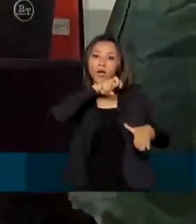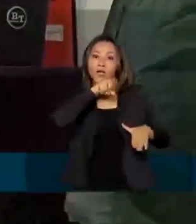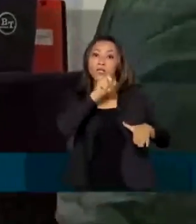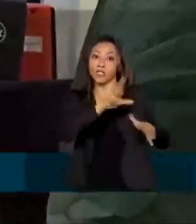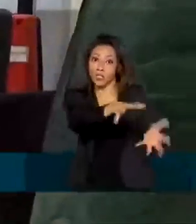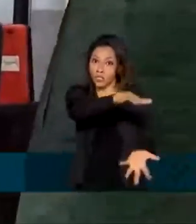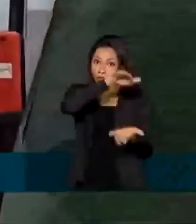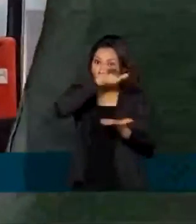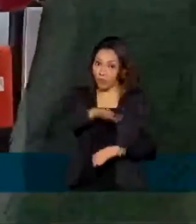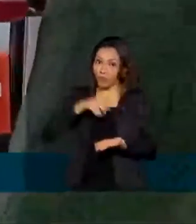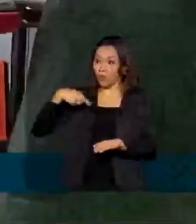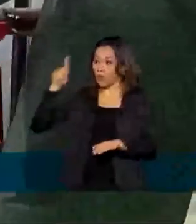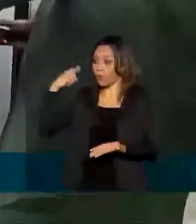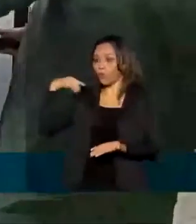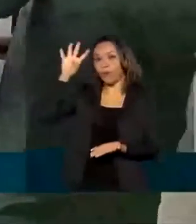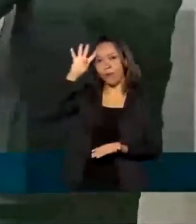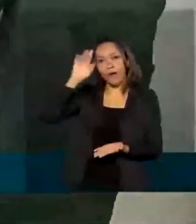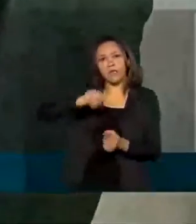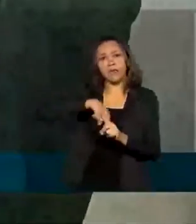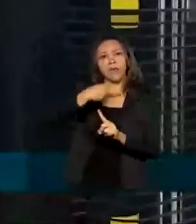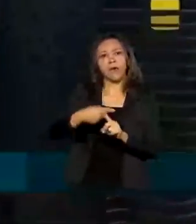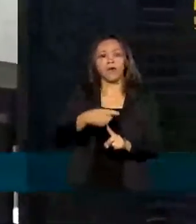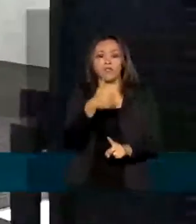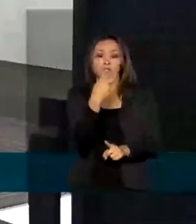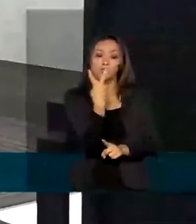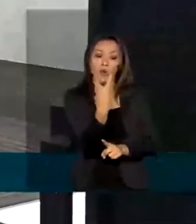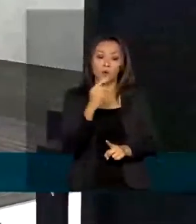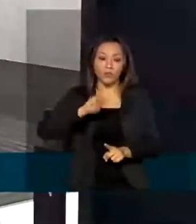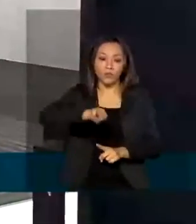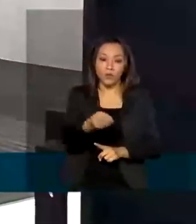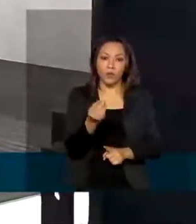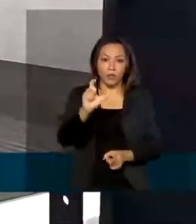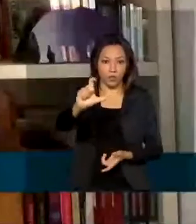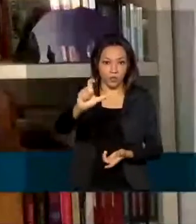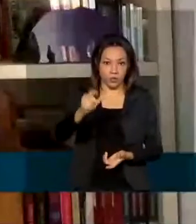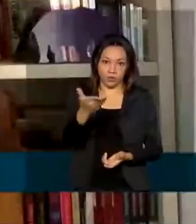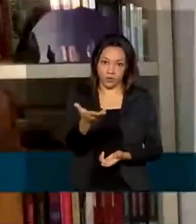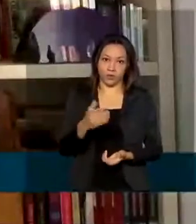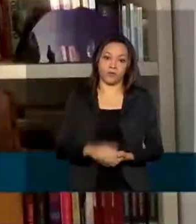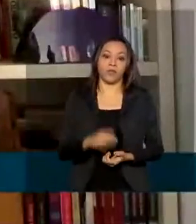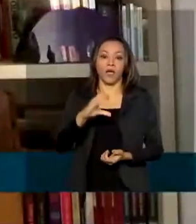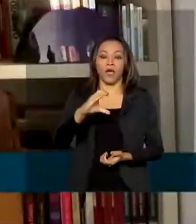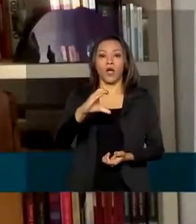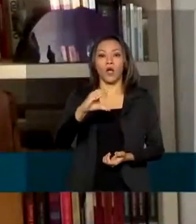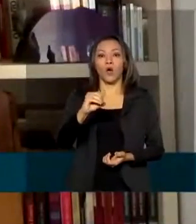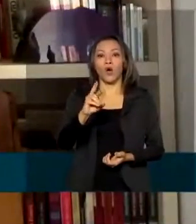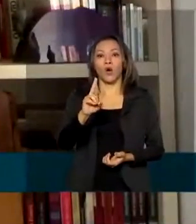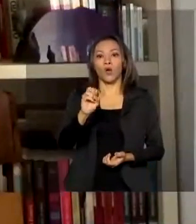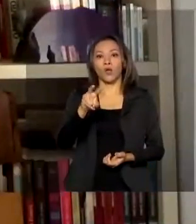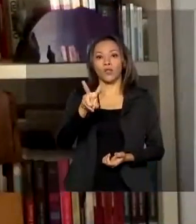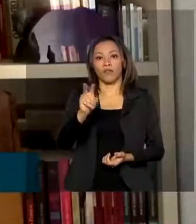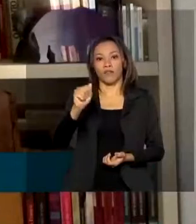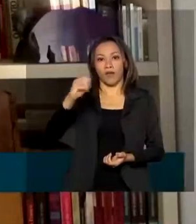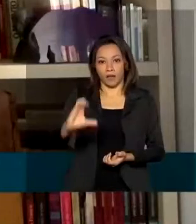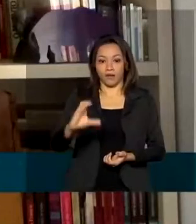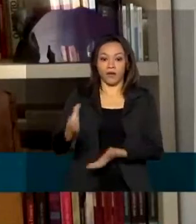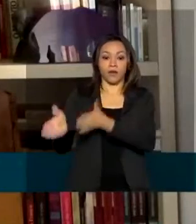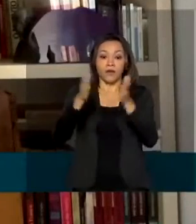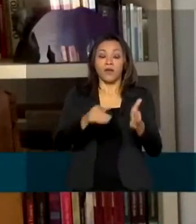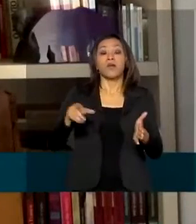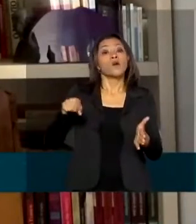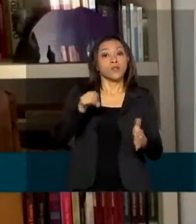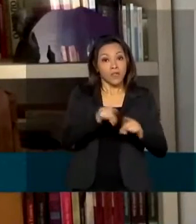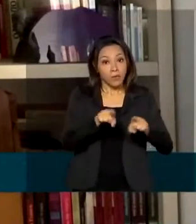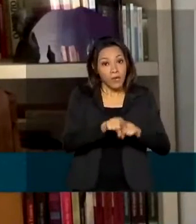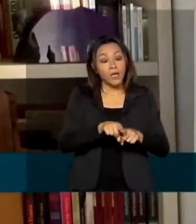de Imunizações mais 2 milhões de doses da Coronavac. A partir desta quinta, o Butantan informou que